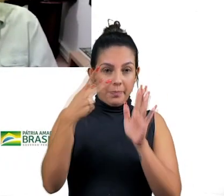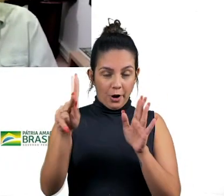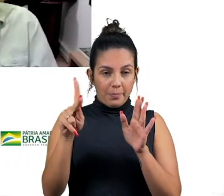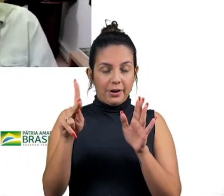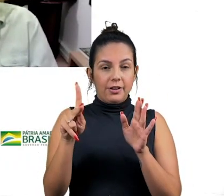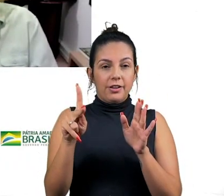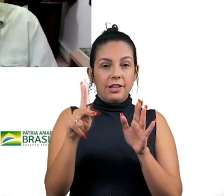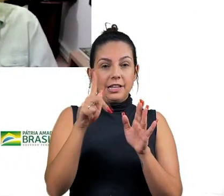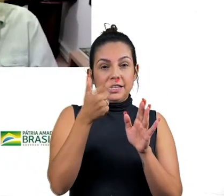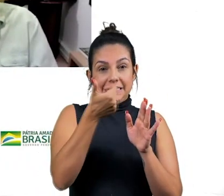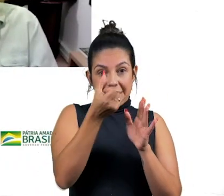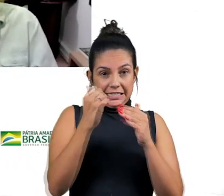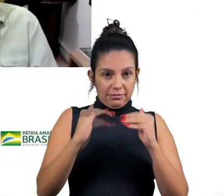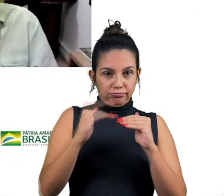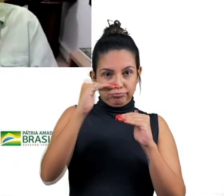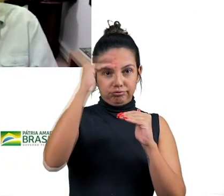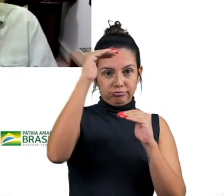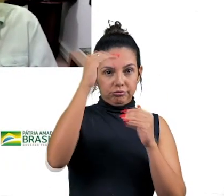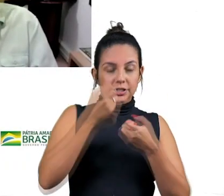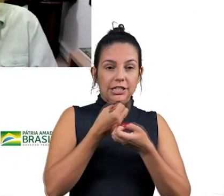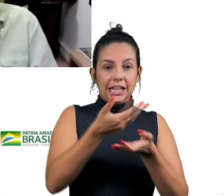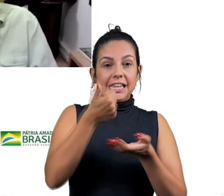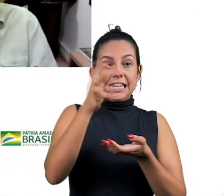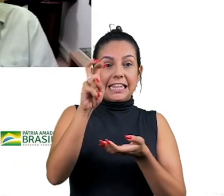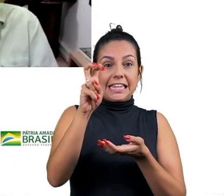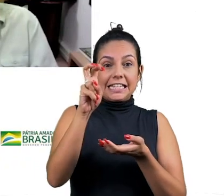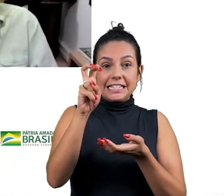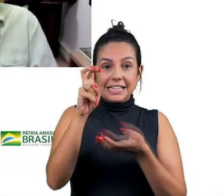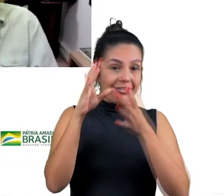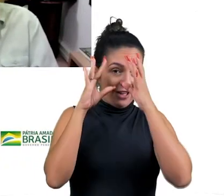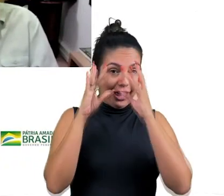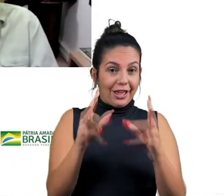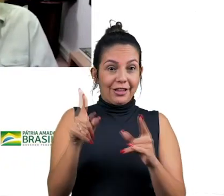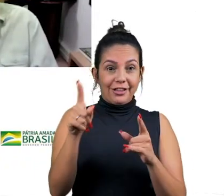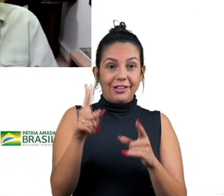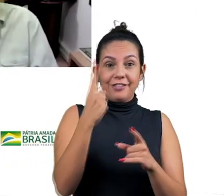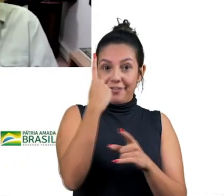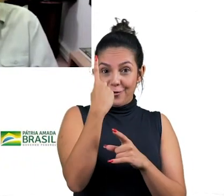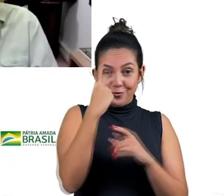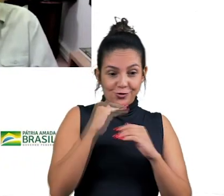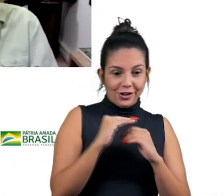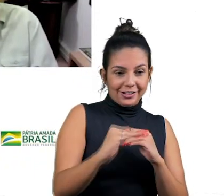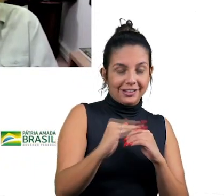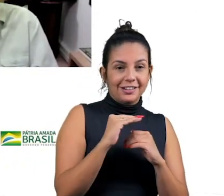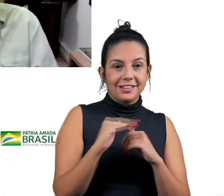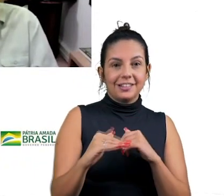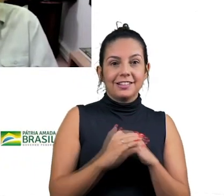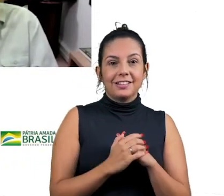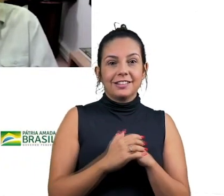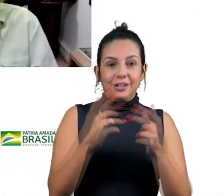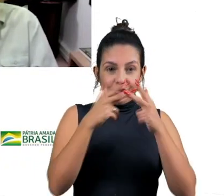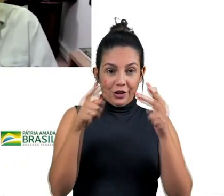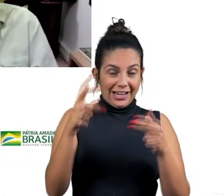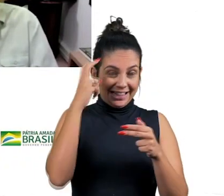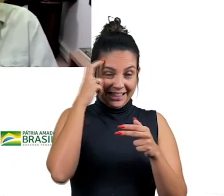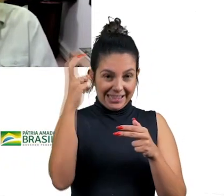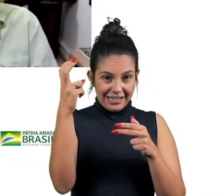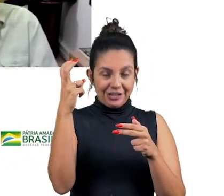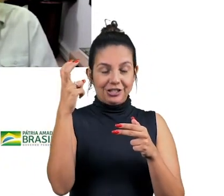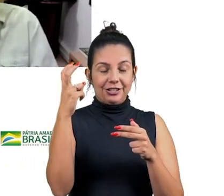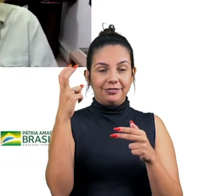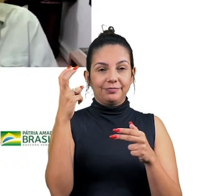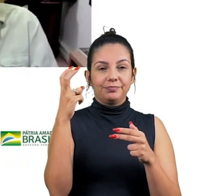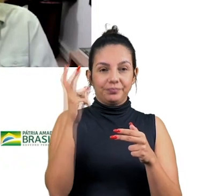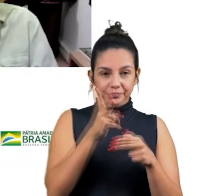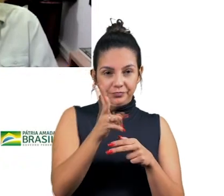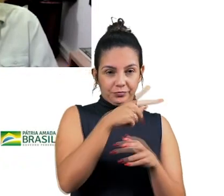Vargas, com 16 andares, entregou 15. Vai ficar com um só. Aí, com essa coisa da inteligência, aí, dando